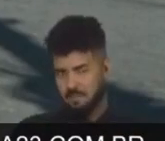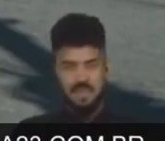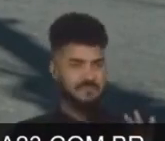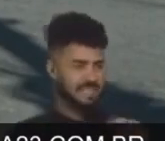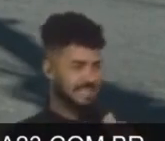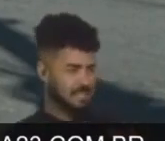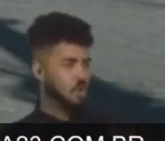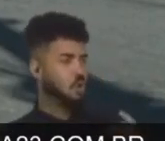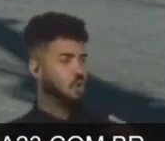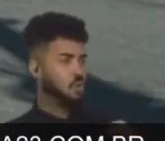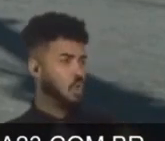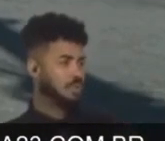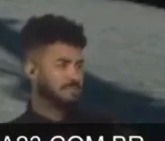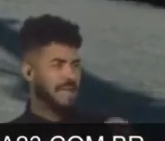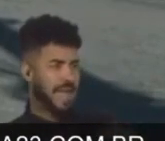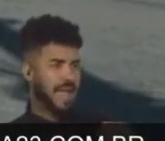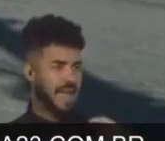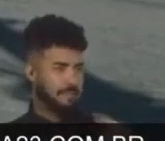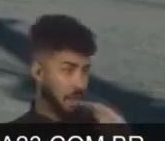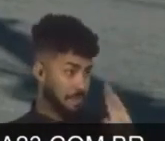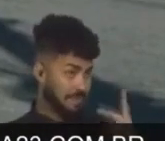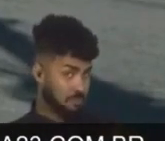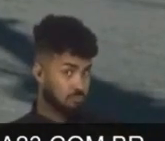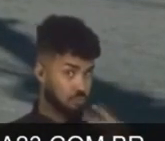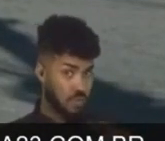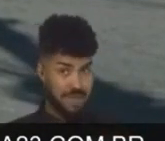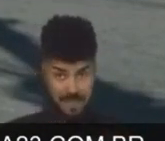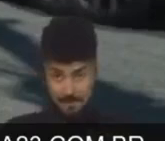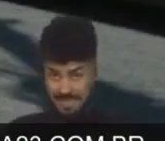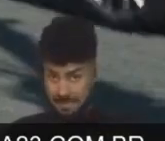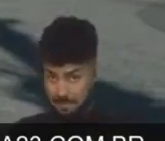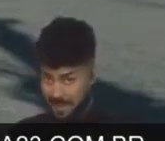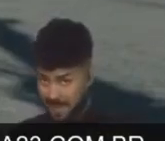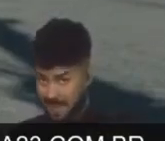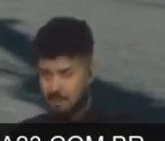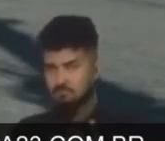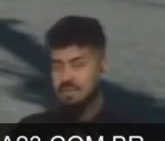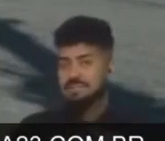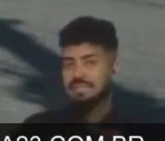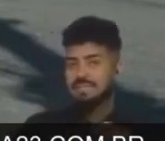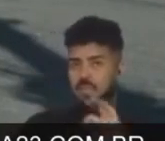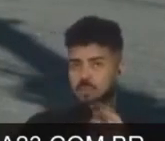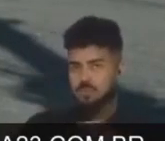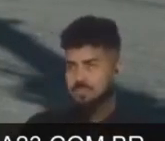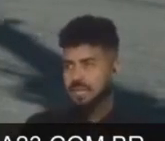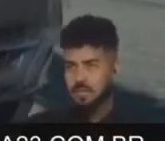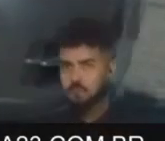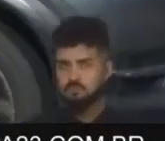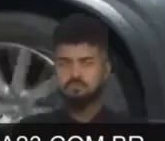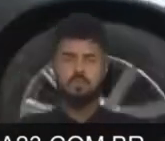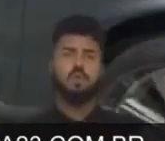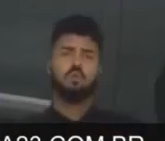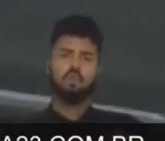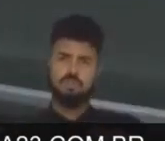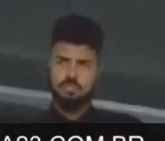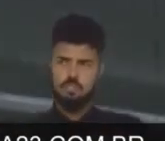de Aplicativos do Brasil, a expectativa de adesão é de 70% da categoria. Os motoristas pedem